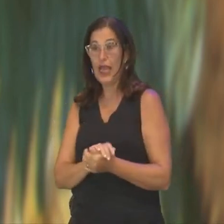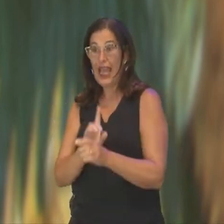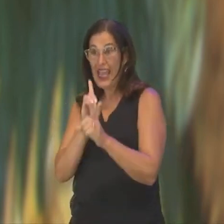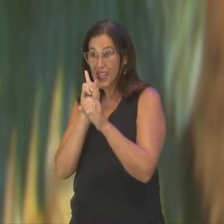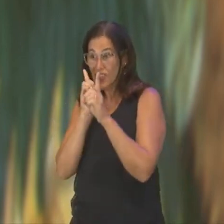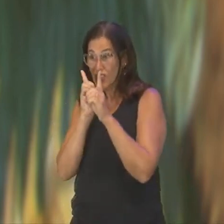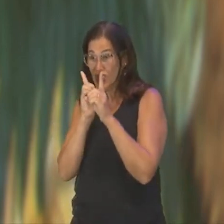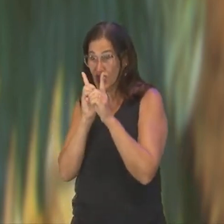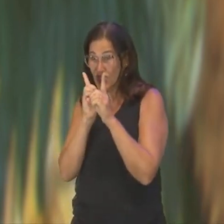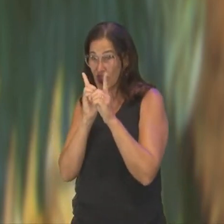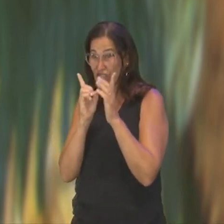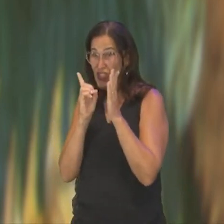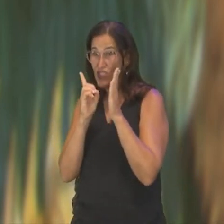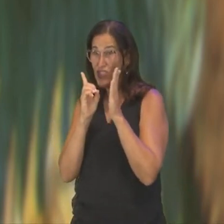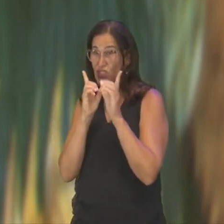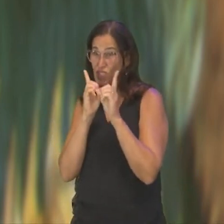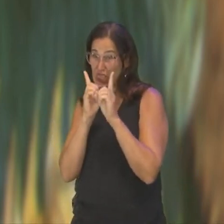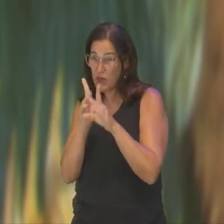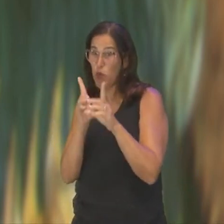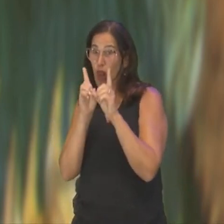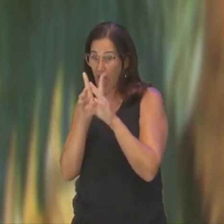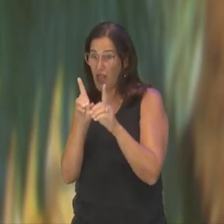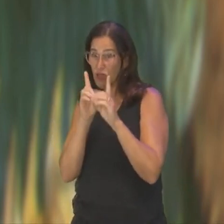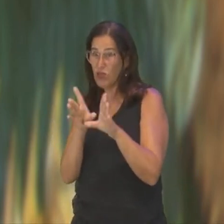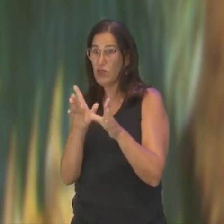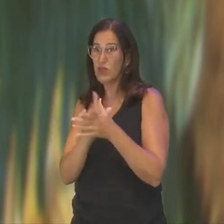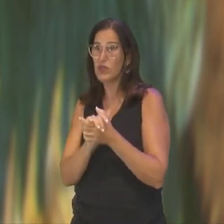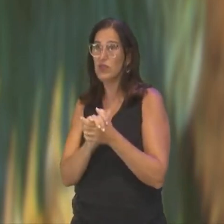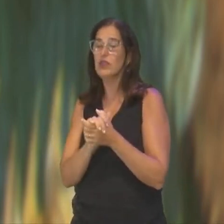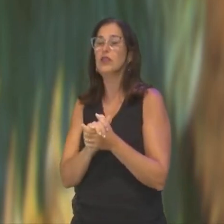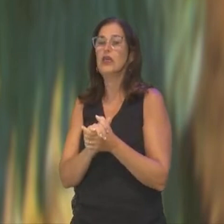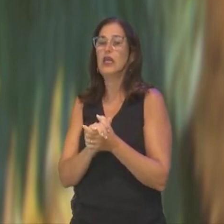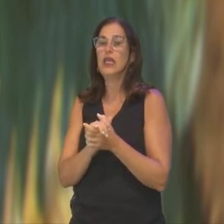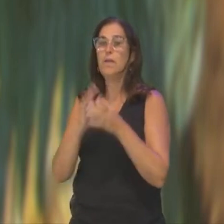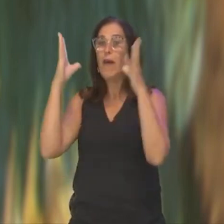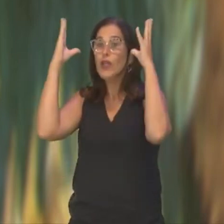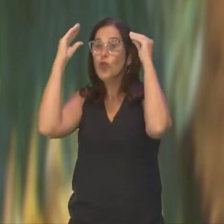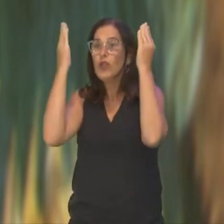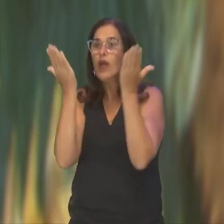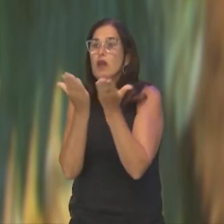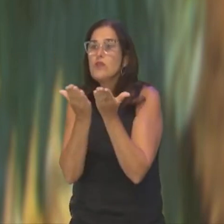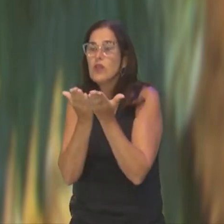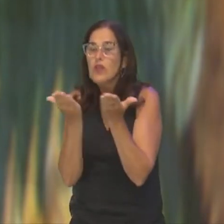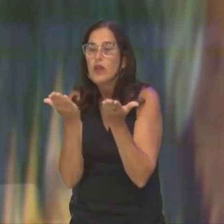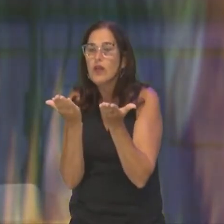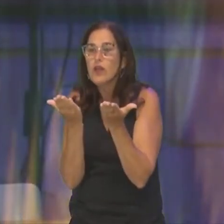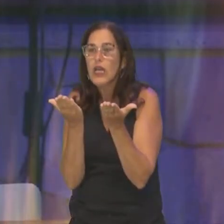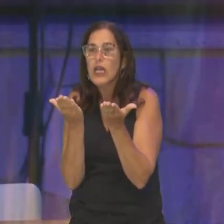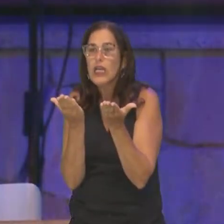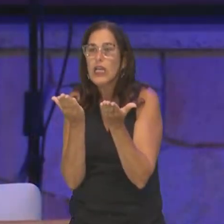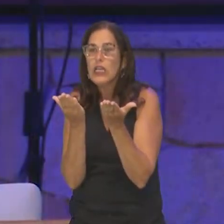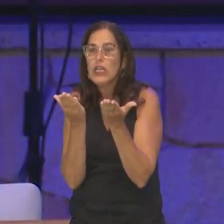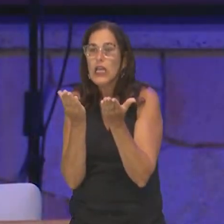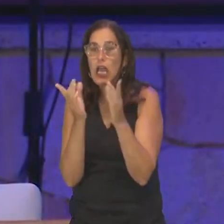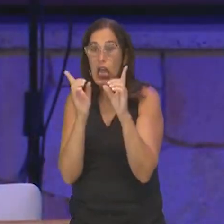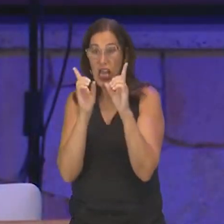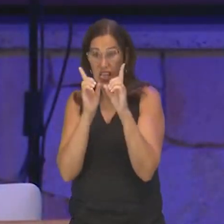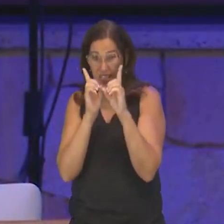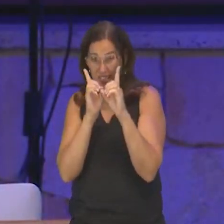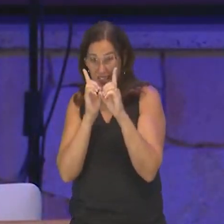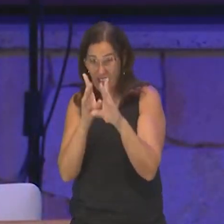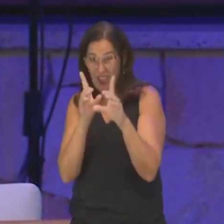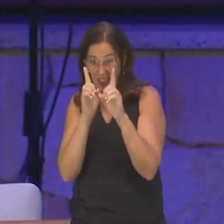Discipulado, nós temos um compromisso com discipulado e maturidade cristã. Discipulado não deve ser novidade para nós,